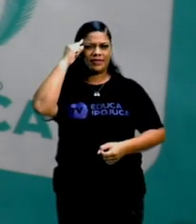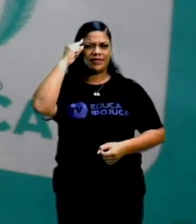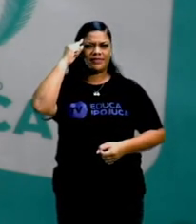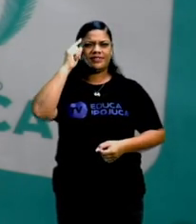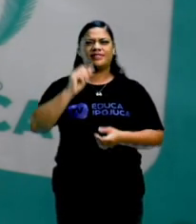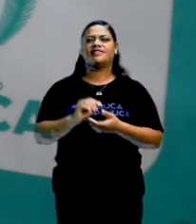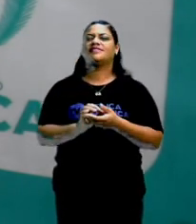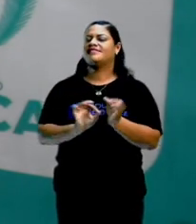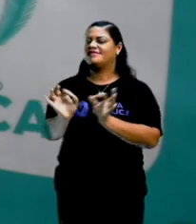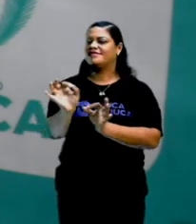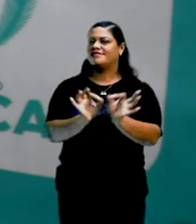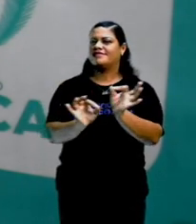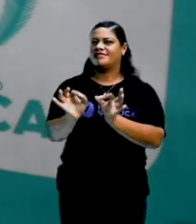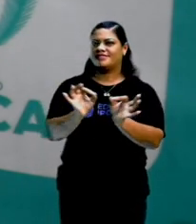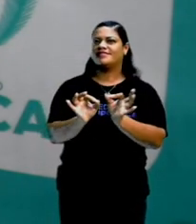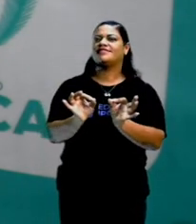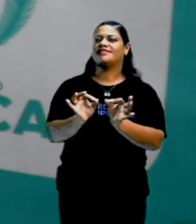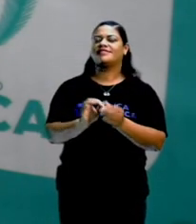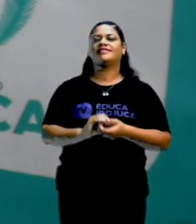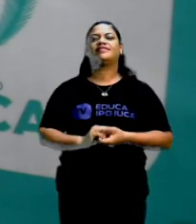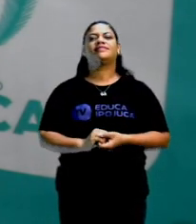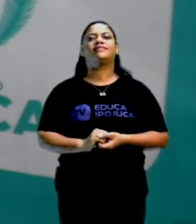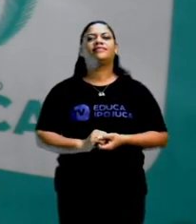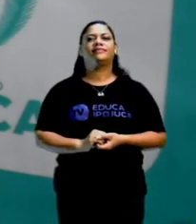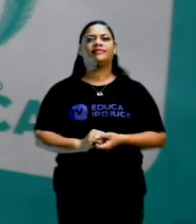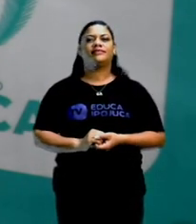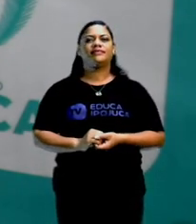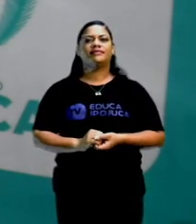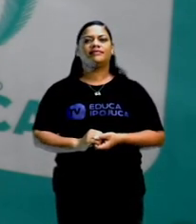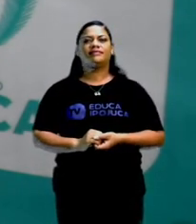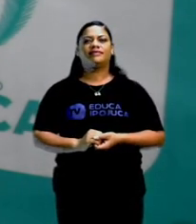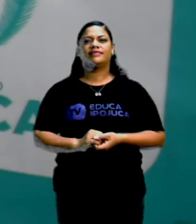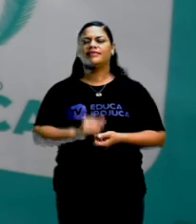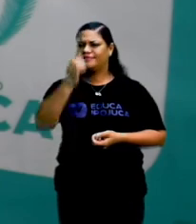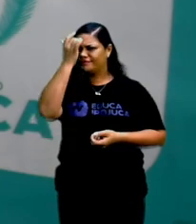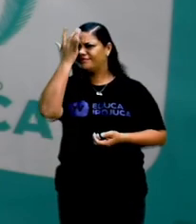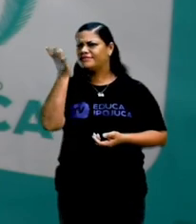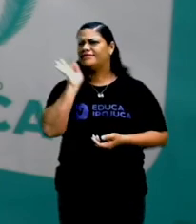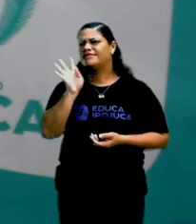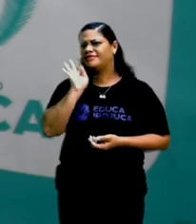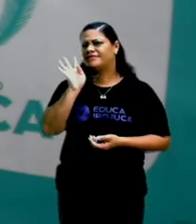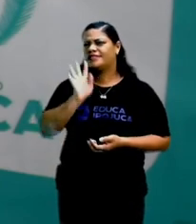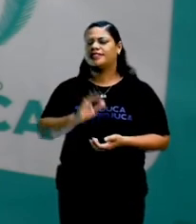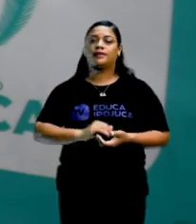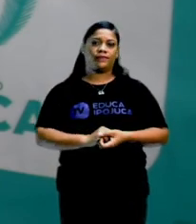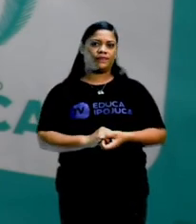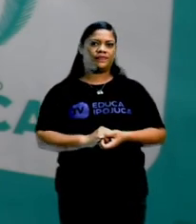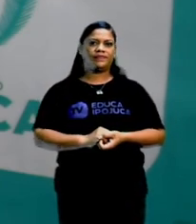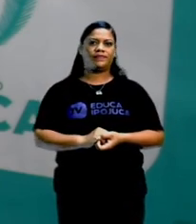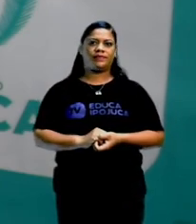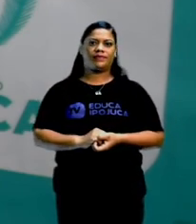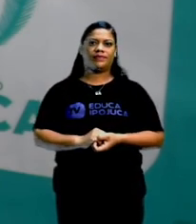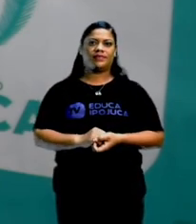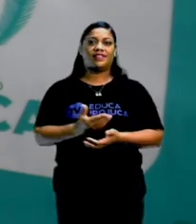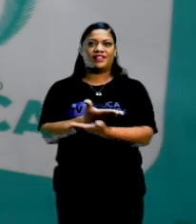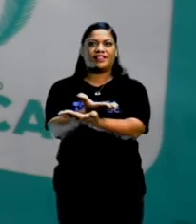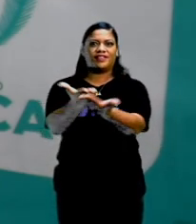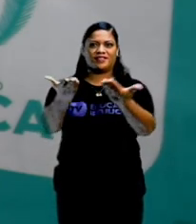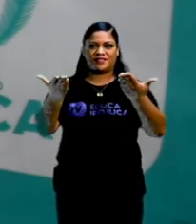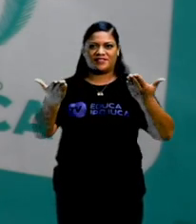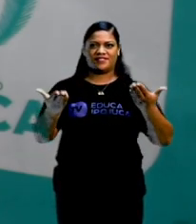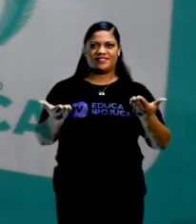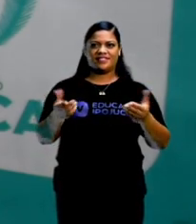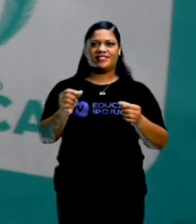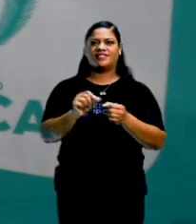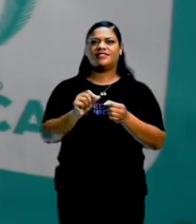calculasse, como a gente diz, de cabeça. E foi bem tranquilo. Agradeço